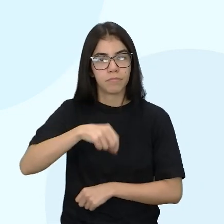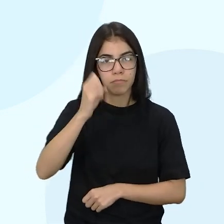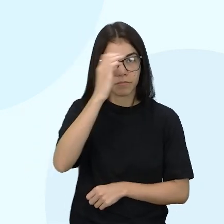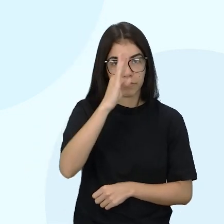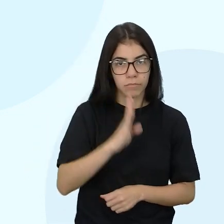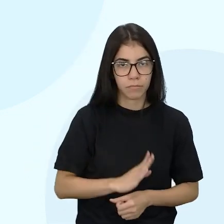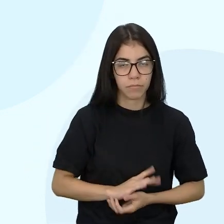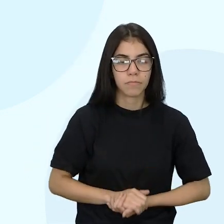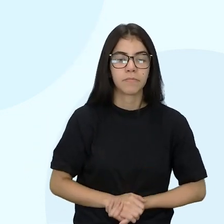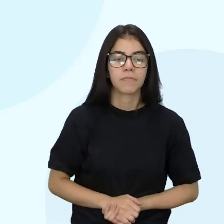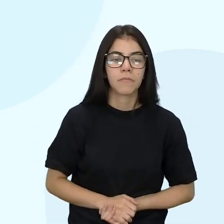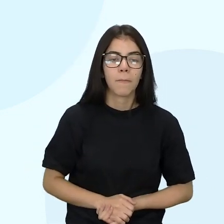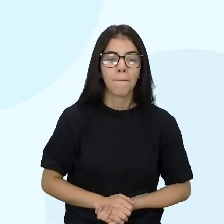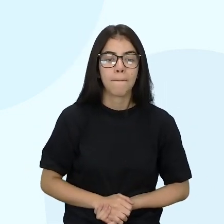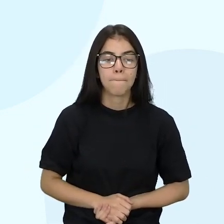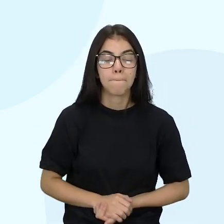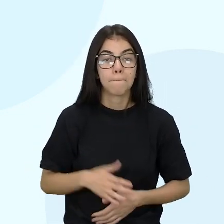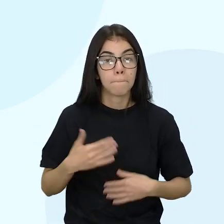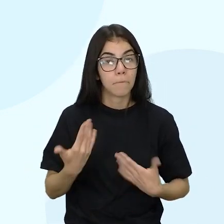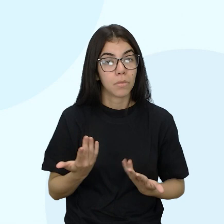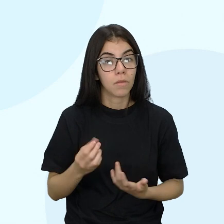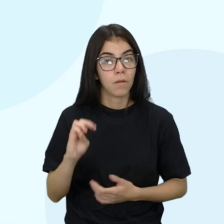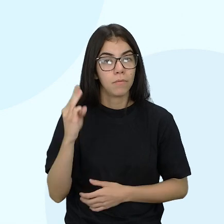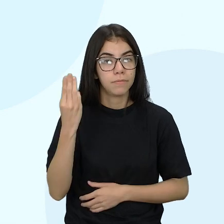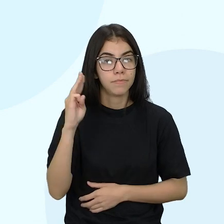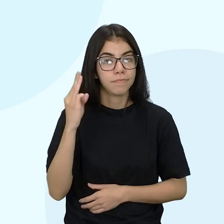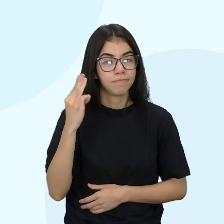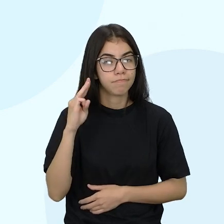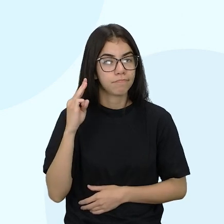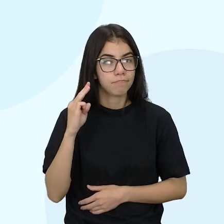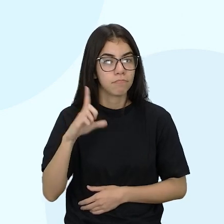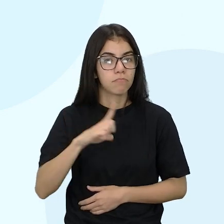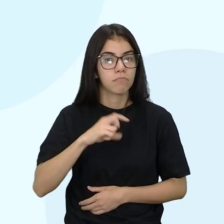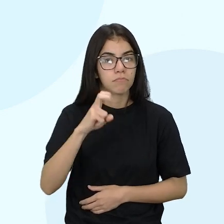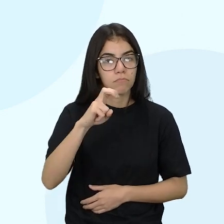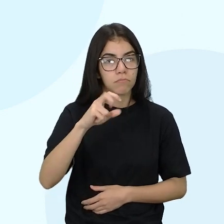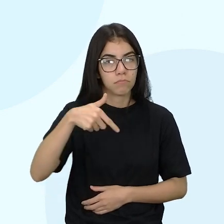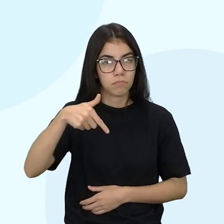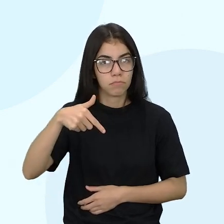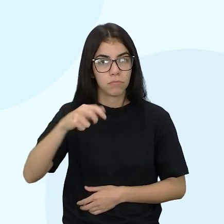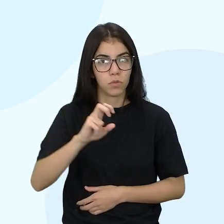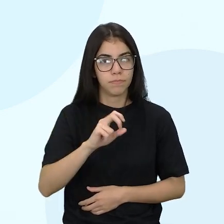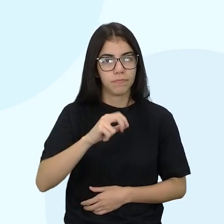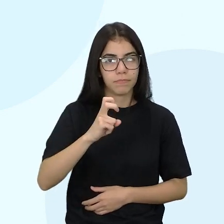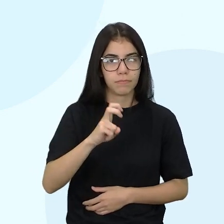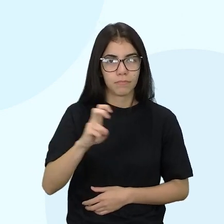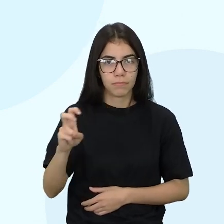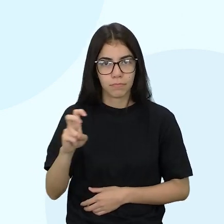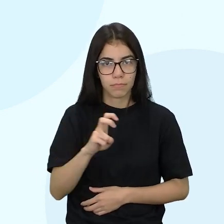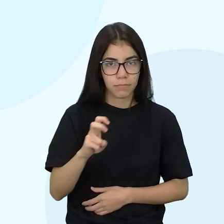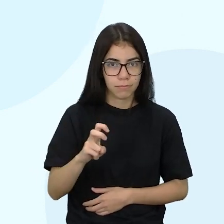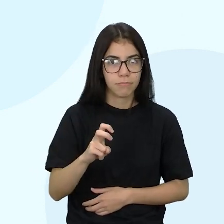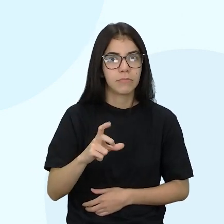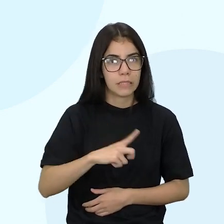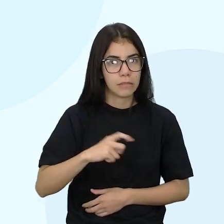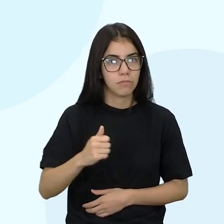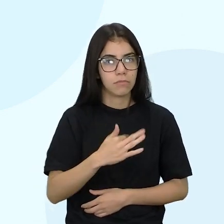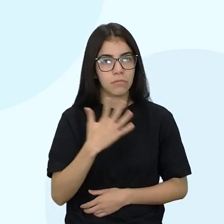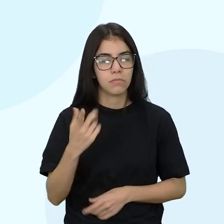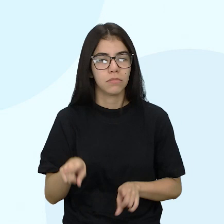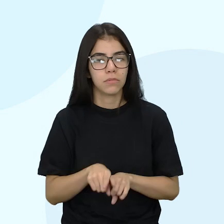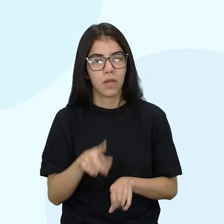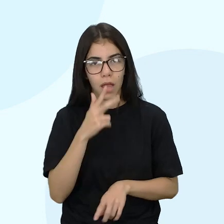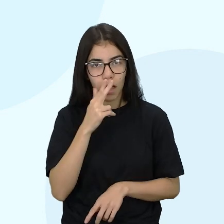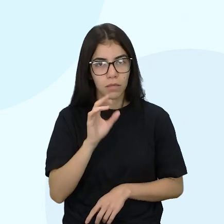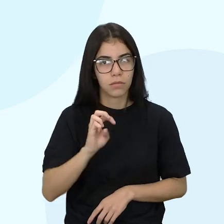Brasil. E o Maranhão? Ah, o Maranhão tem 55. Bastante, hein, pessoal? Será que é o